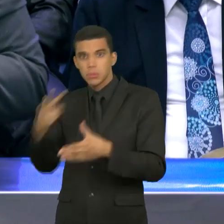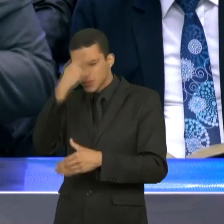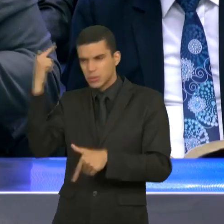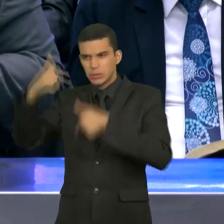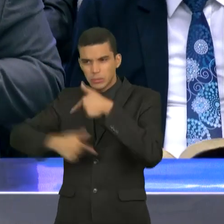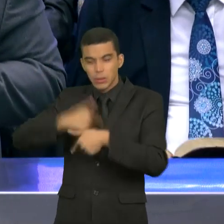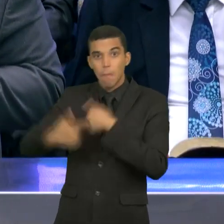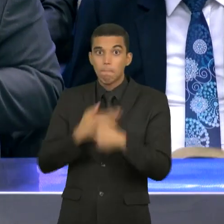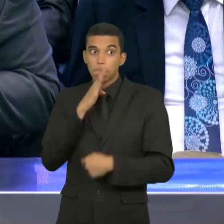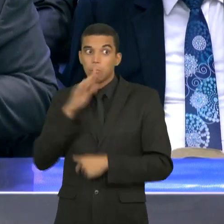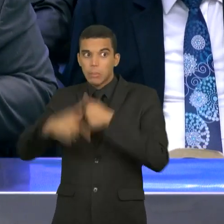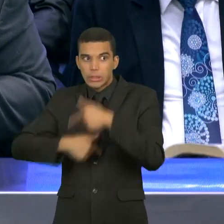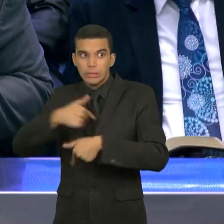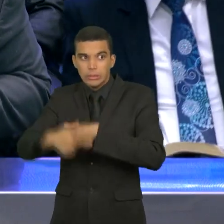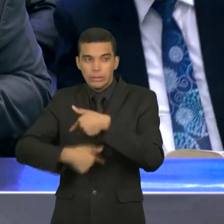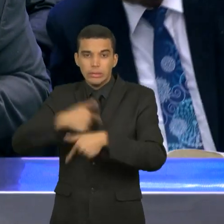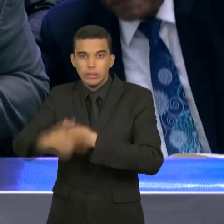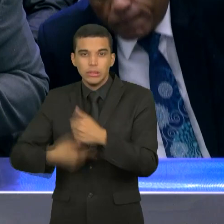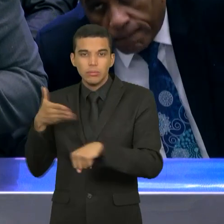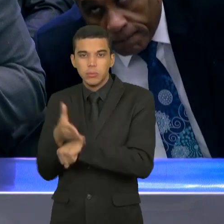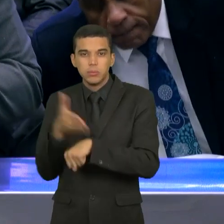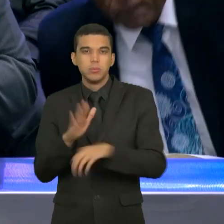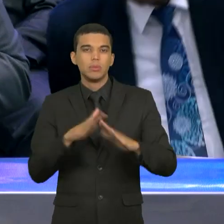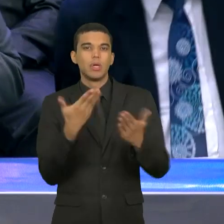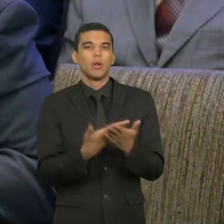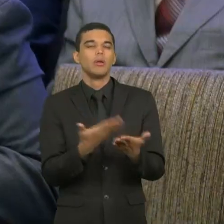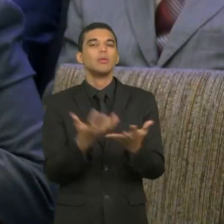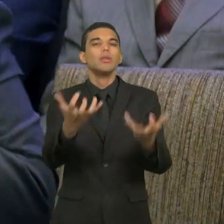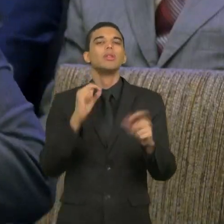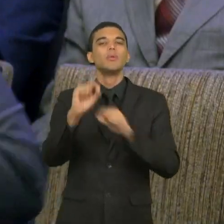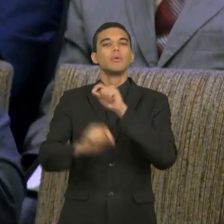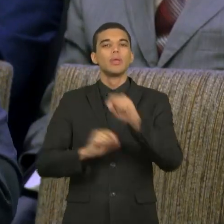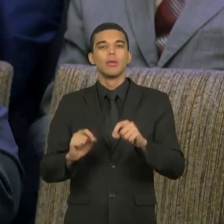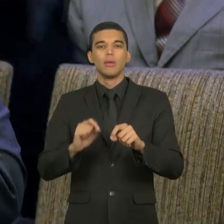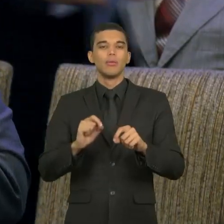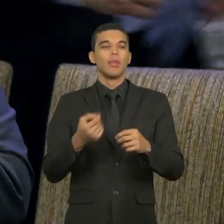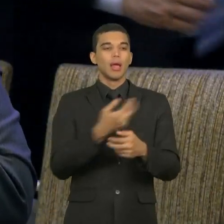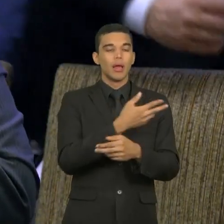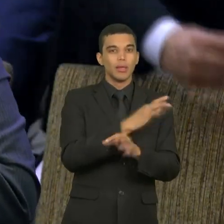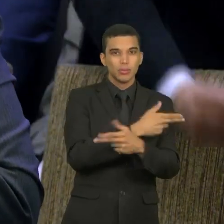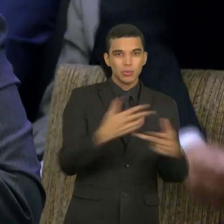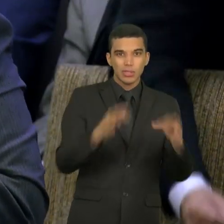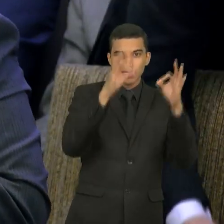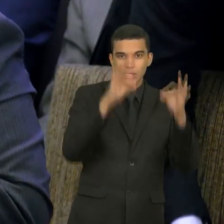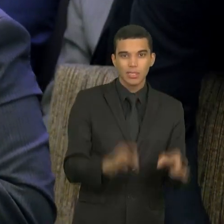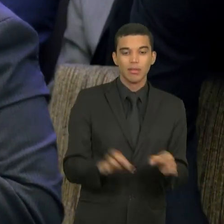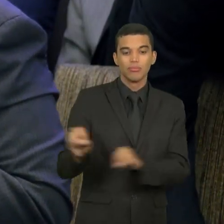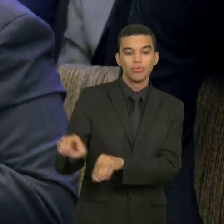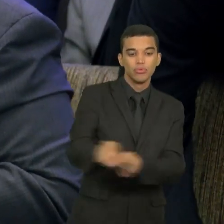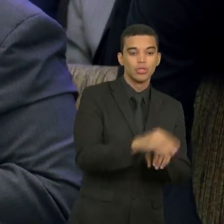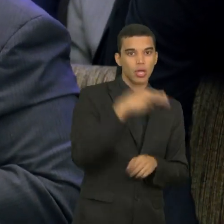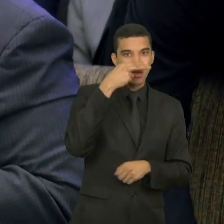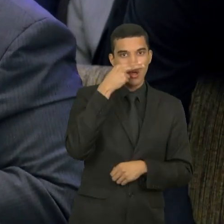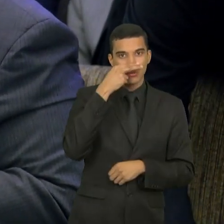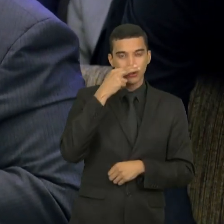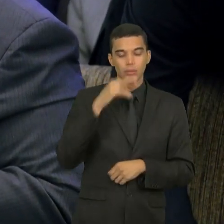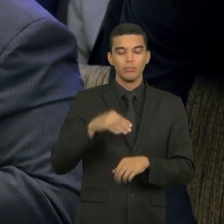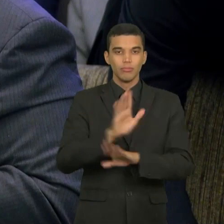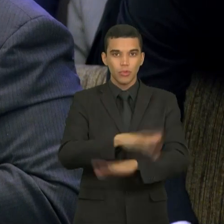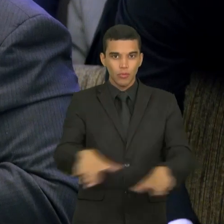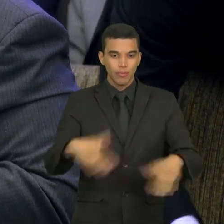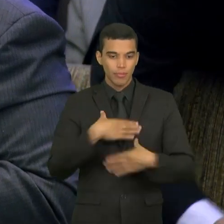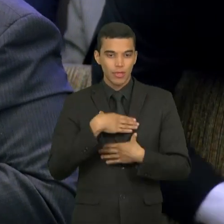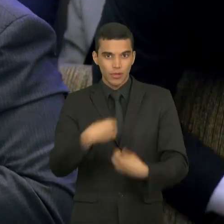em silêncio para deformar os filhos dos crentes na escola